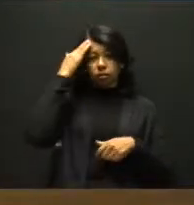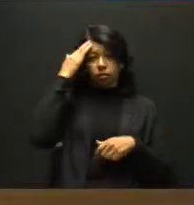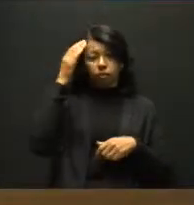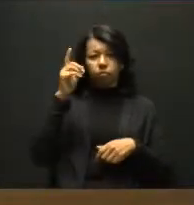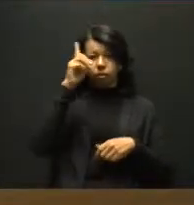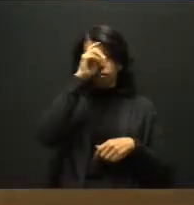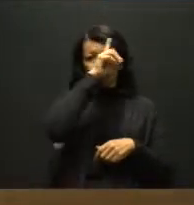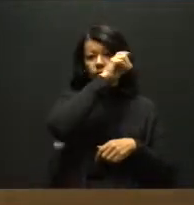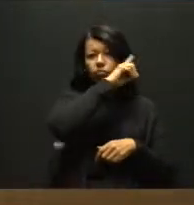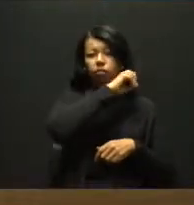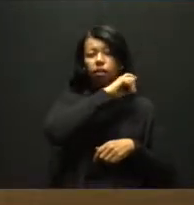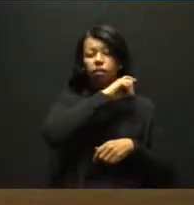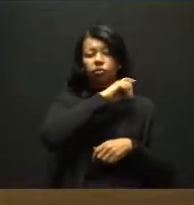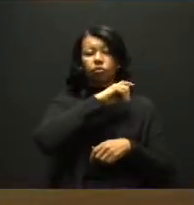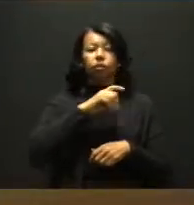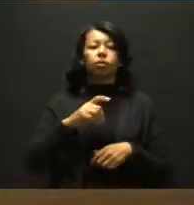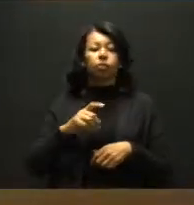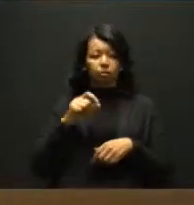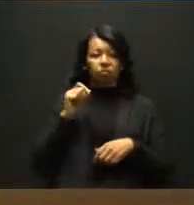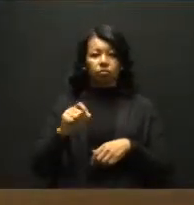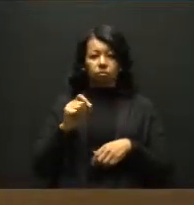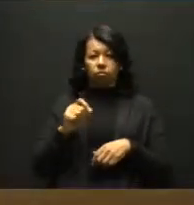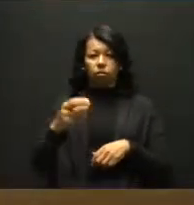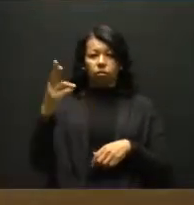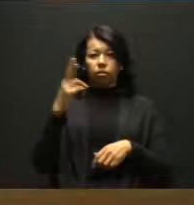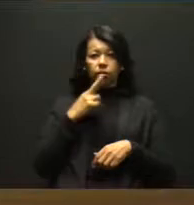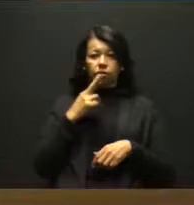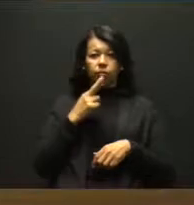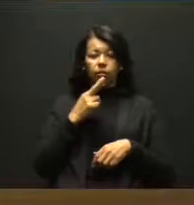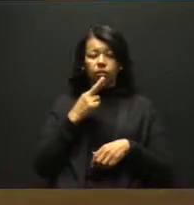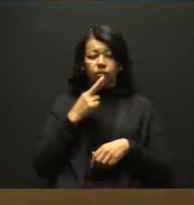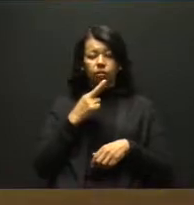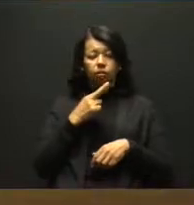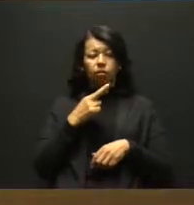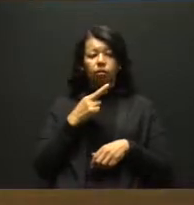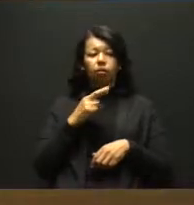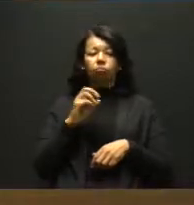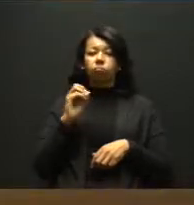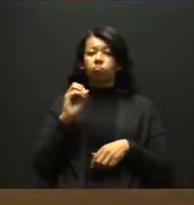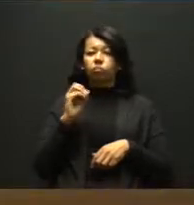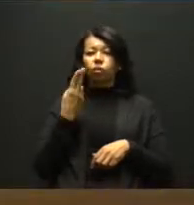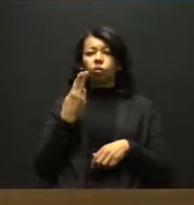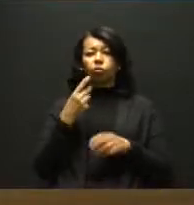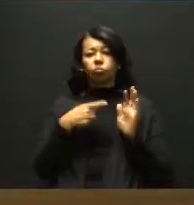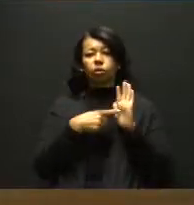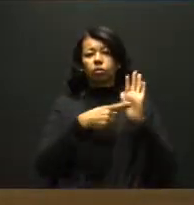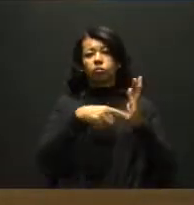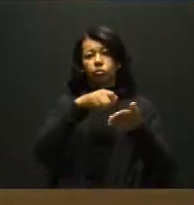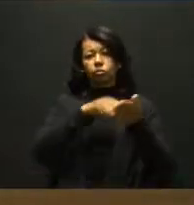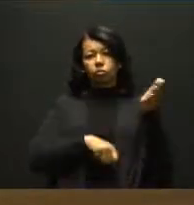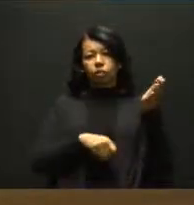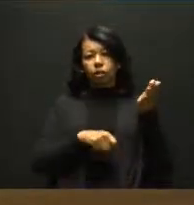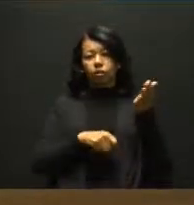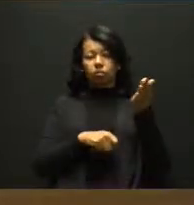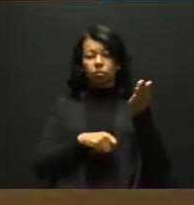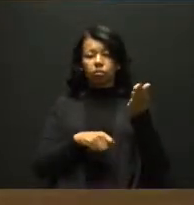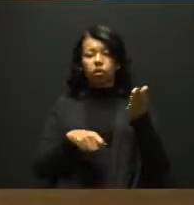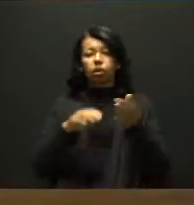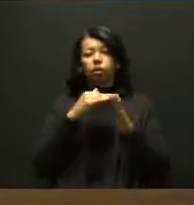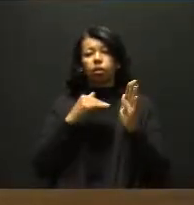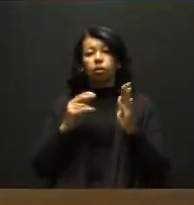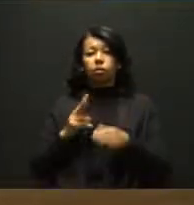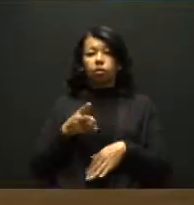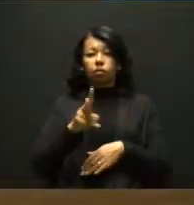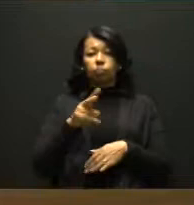dificuldade que era inter resposta ou exposição dos contratos aí e toda vez